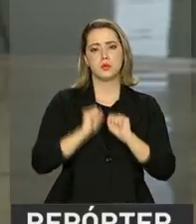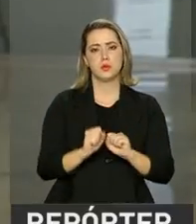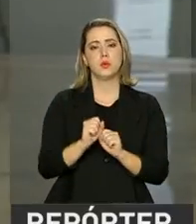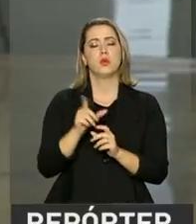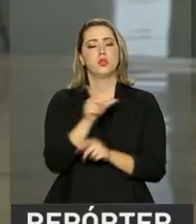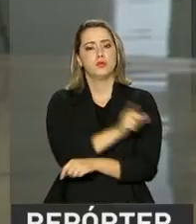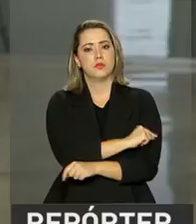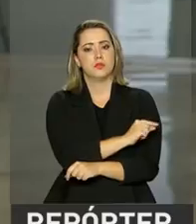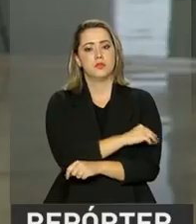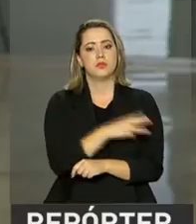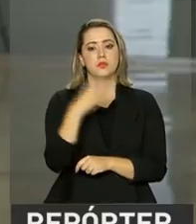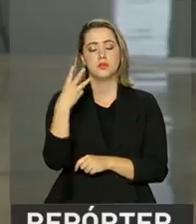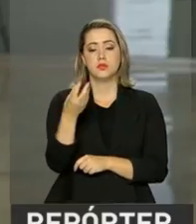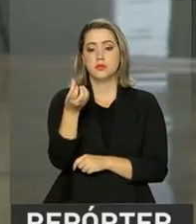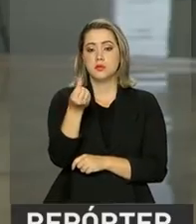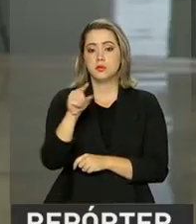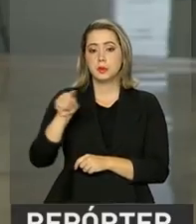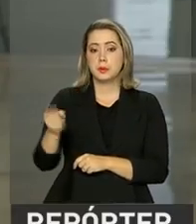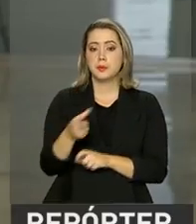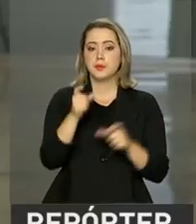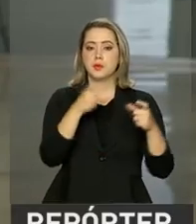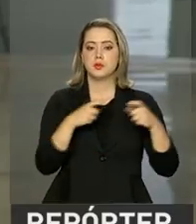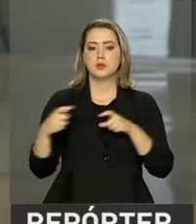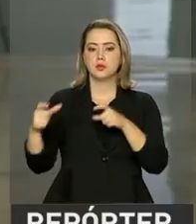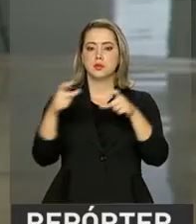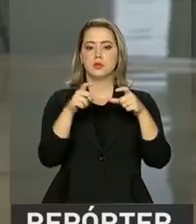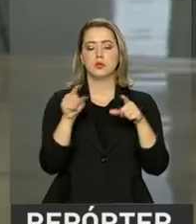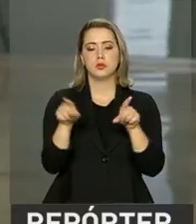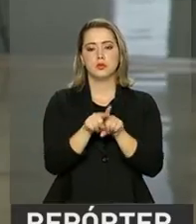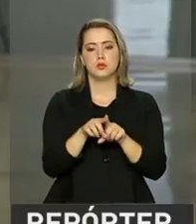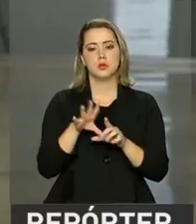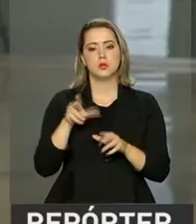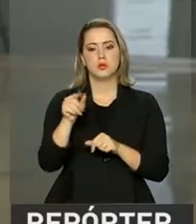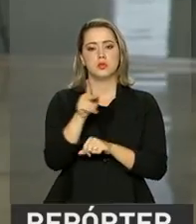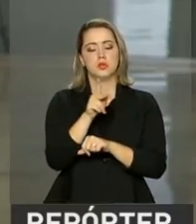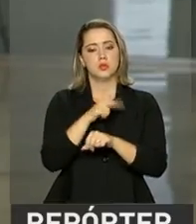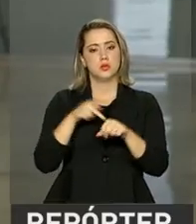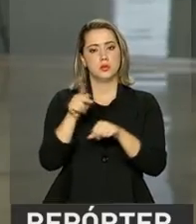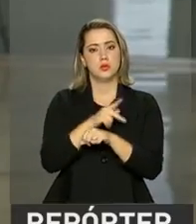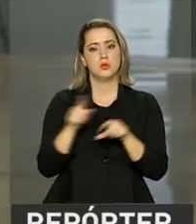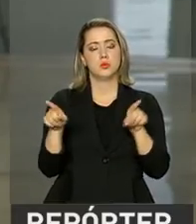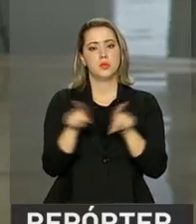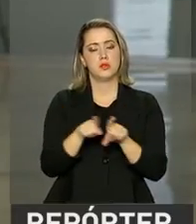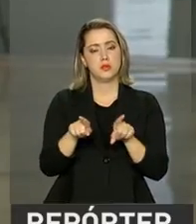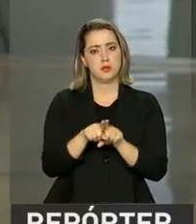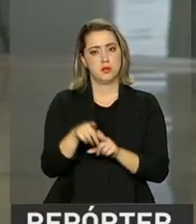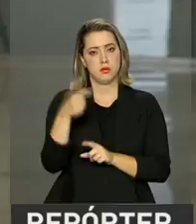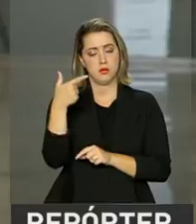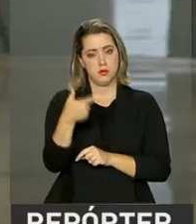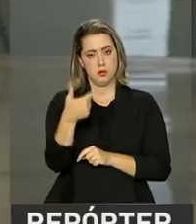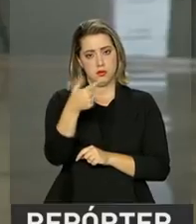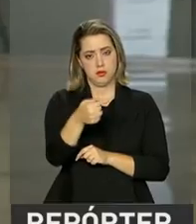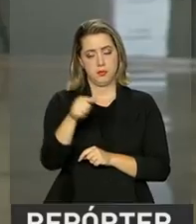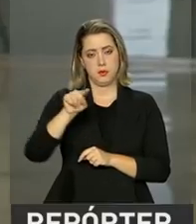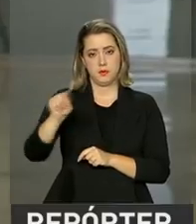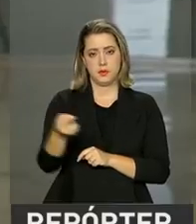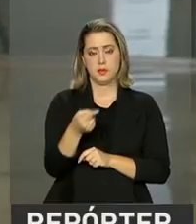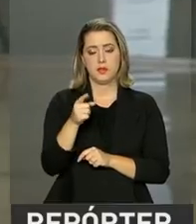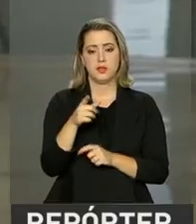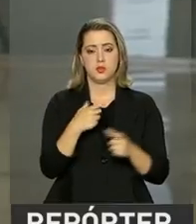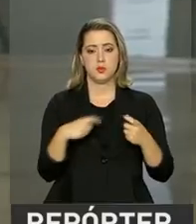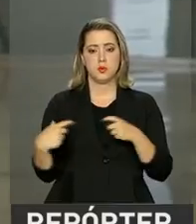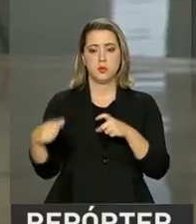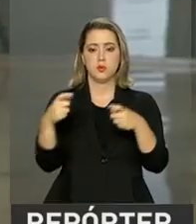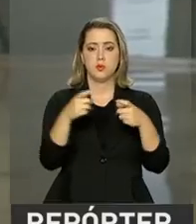em 36 mil salas de vacinação em todo o país além de 27 mil veículos terrestres